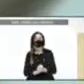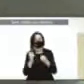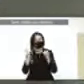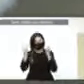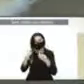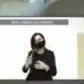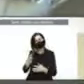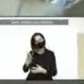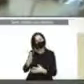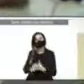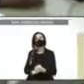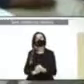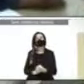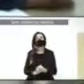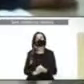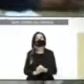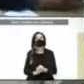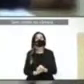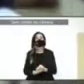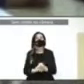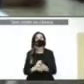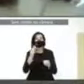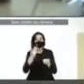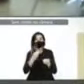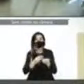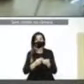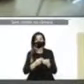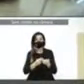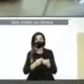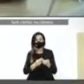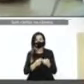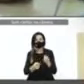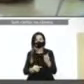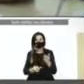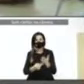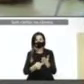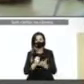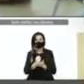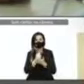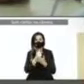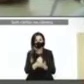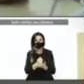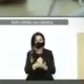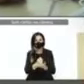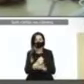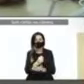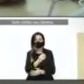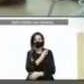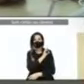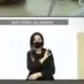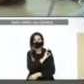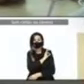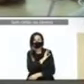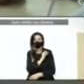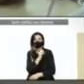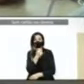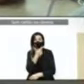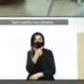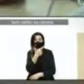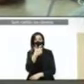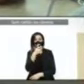Timon ajuda a Polícia Militar com R$ 25 mil de combustível todos os